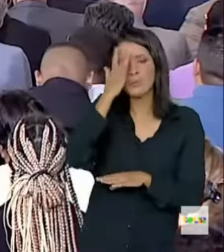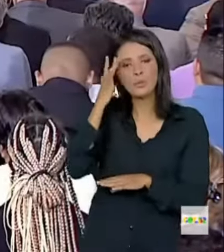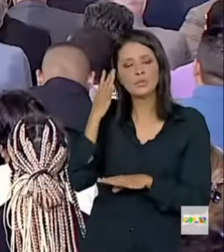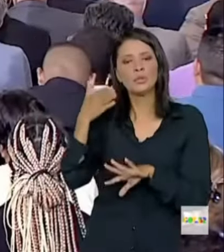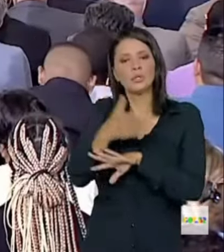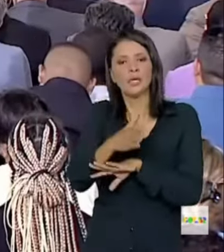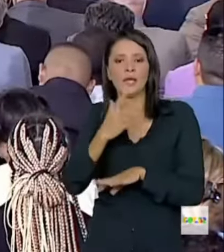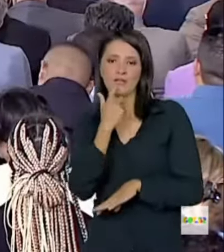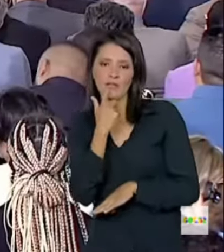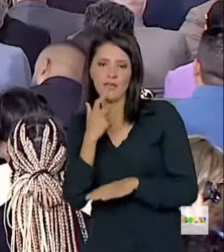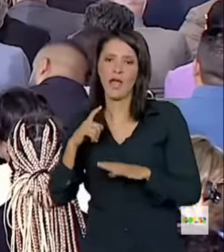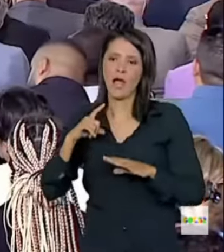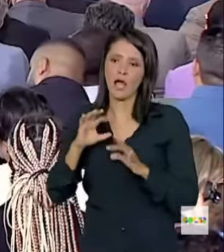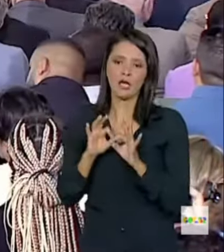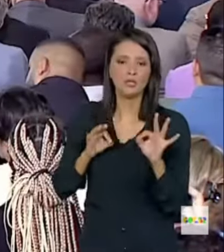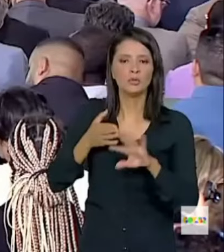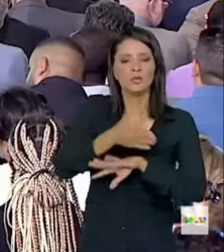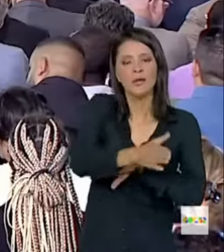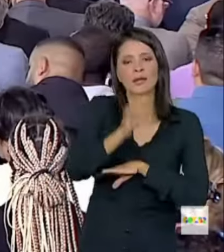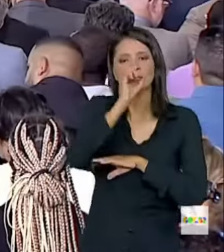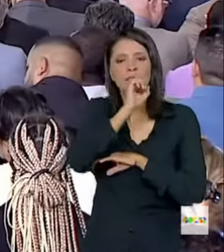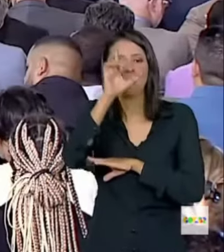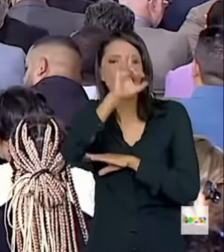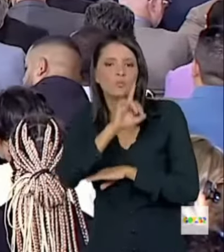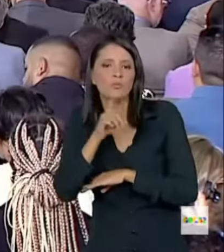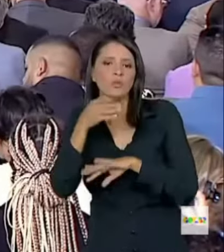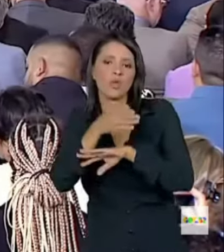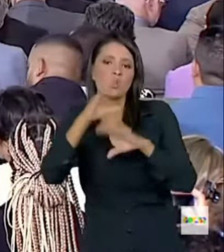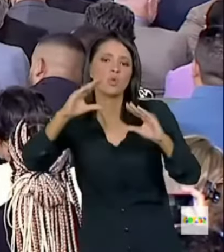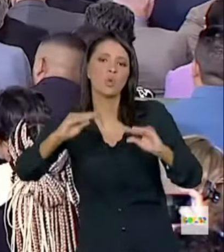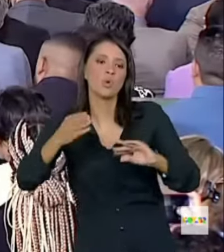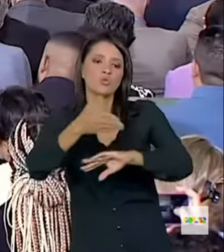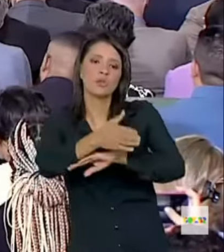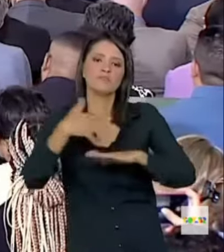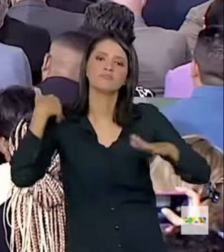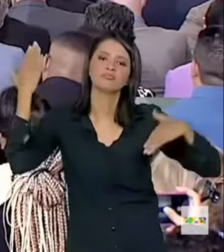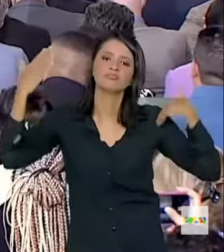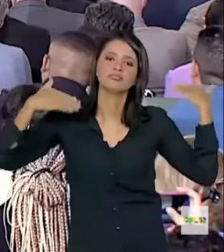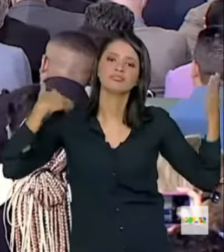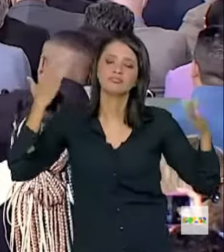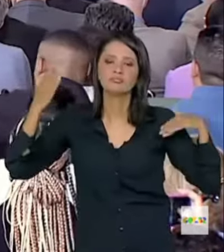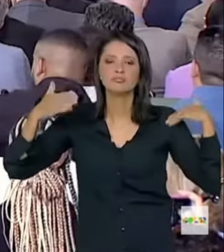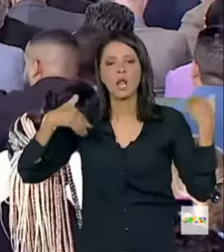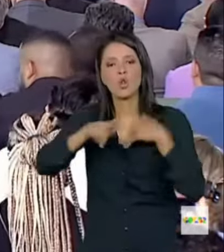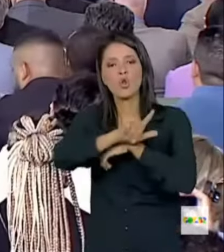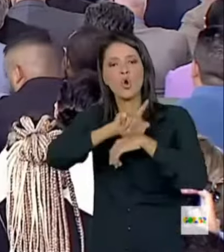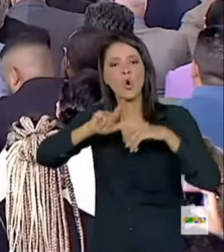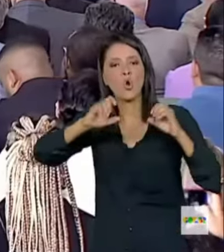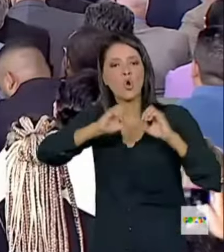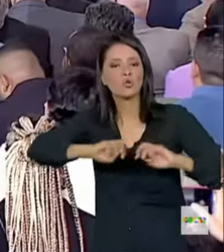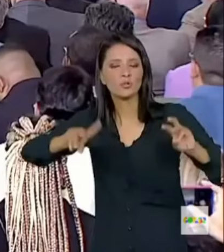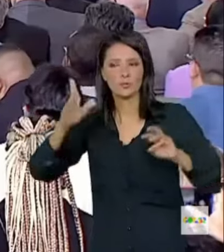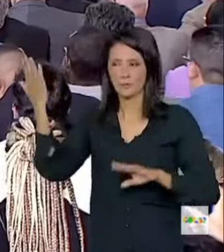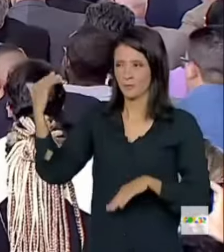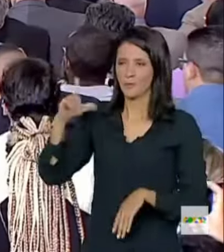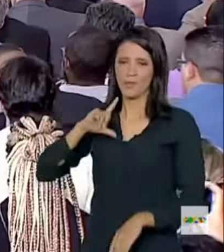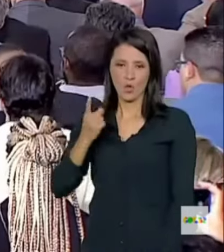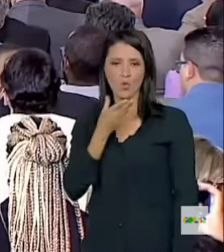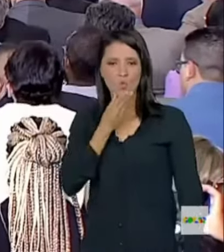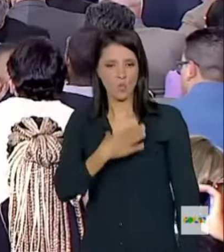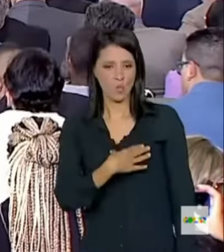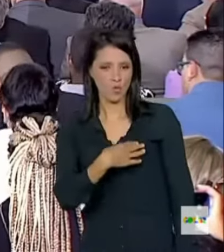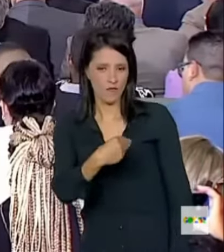ir no feriado prolongado, que quer ir no sábado e domingo, ou quer ir à noite. Eu tinha um filho que comprava no Pão de Açúcar, lá em São Bernardo do